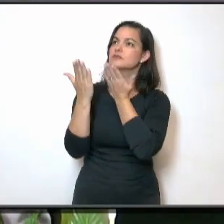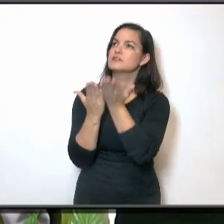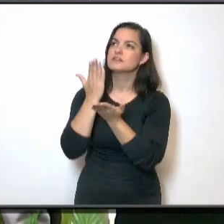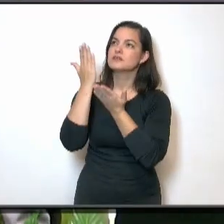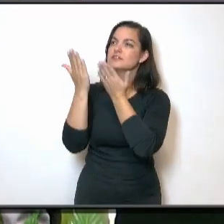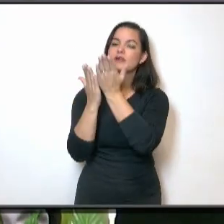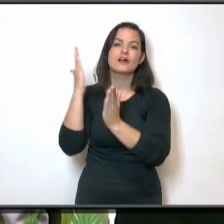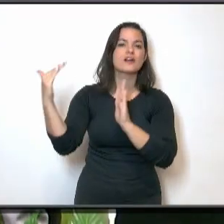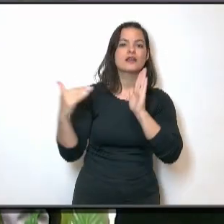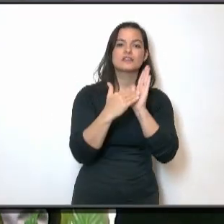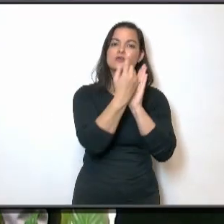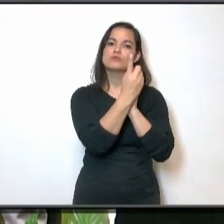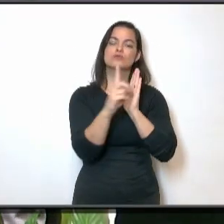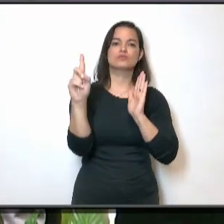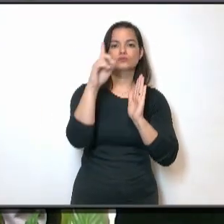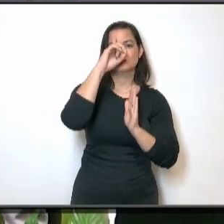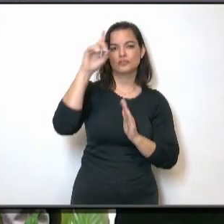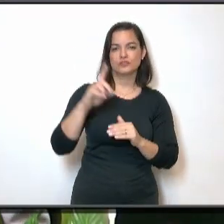até o último momento.